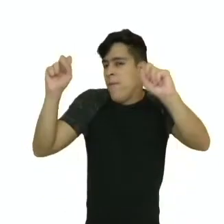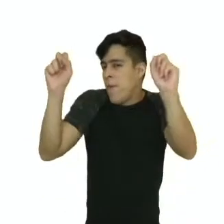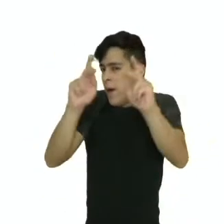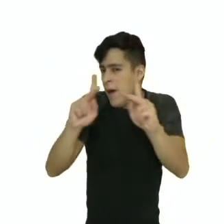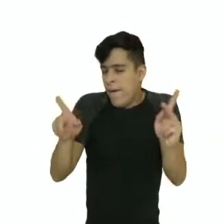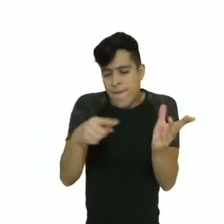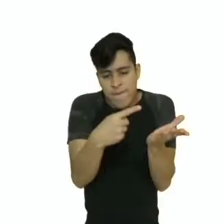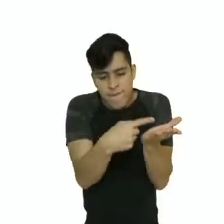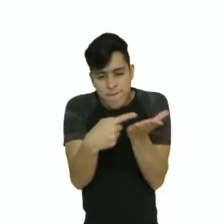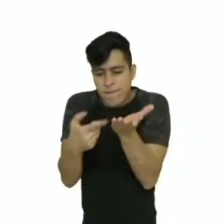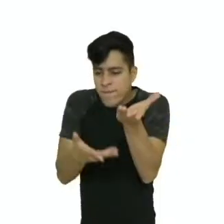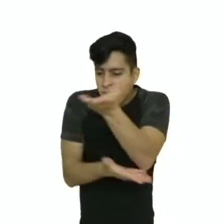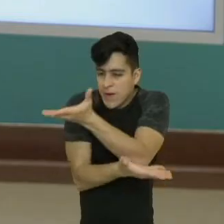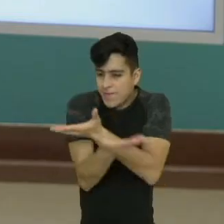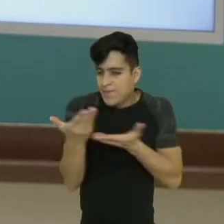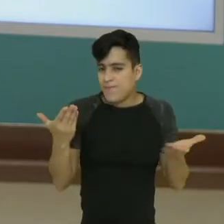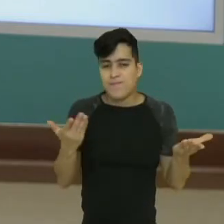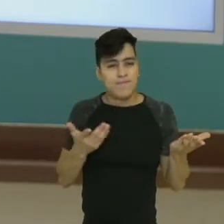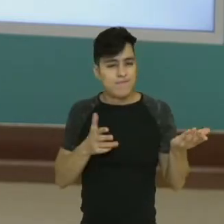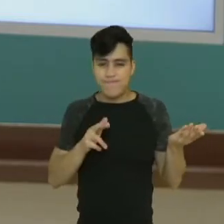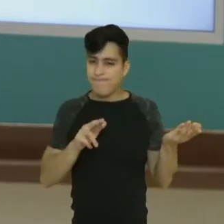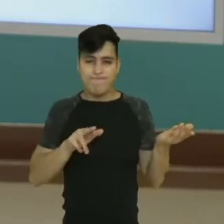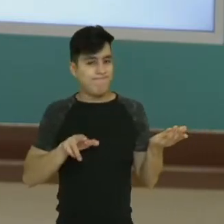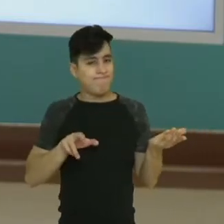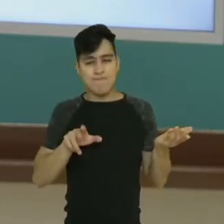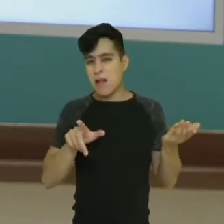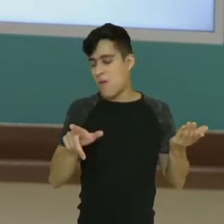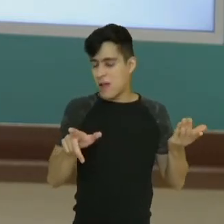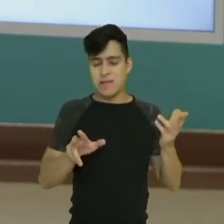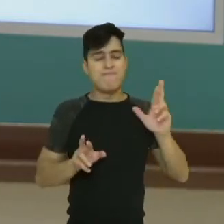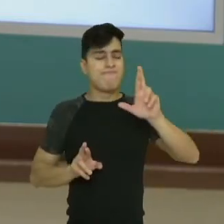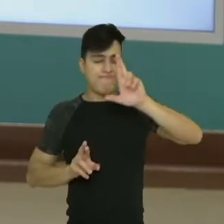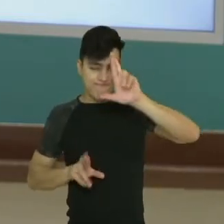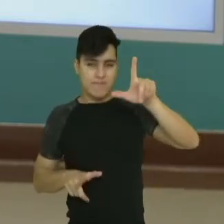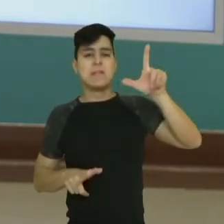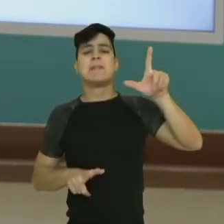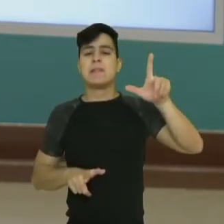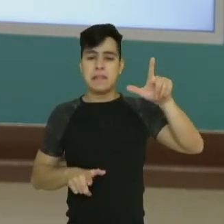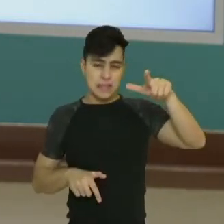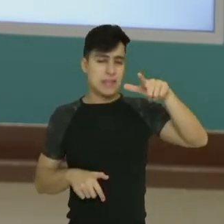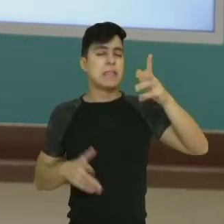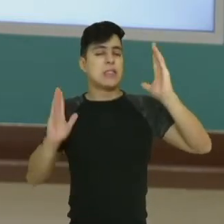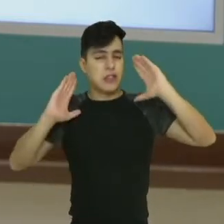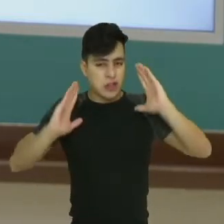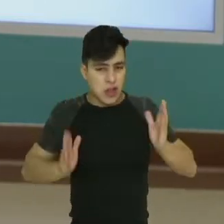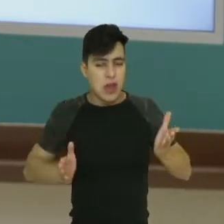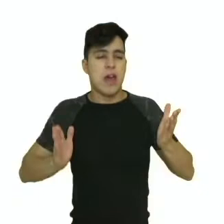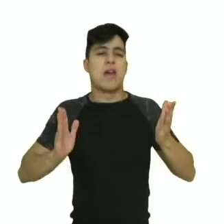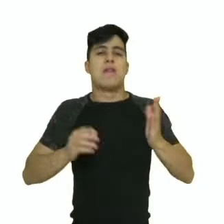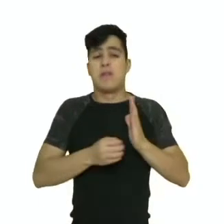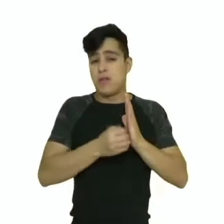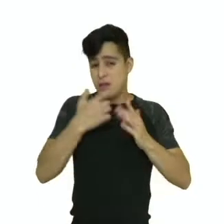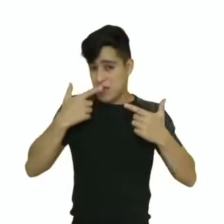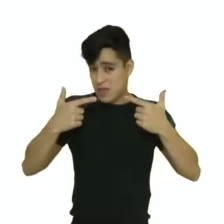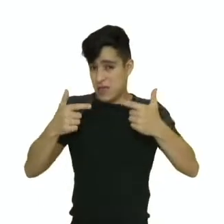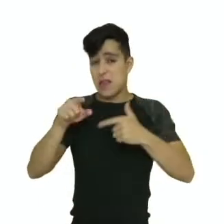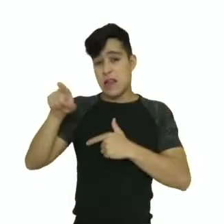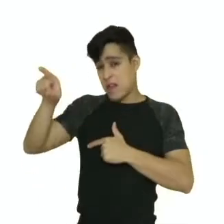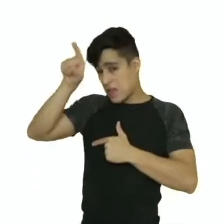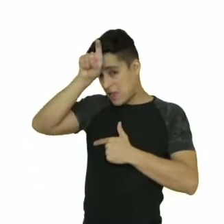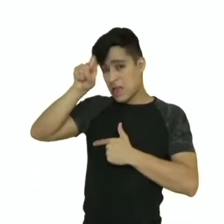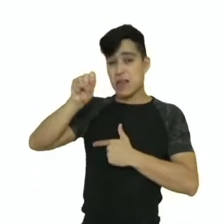não são mediados, aí não dá em paz. Infelizmente já aconteceu no mundo aí, guerra na Síria, que ainda